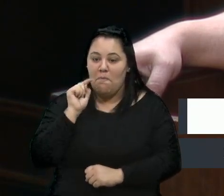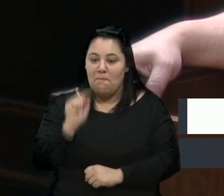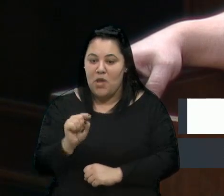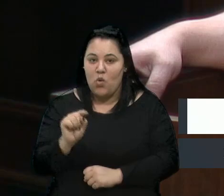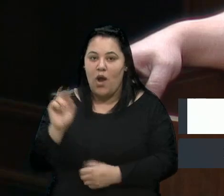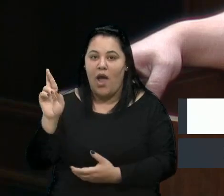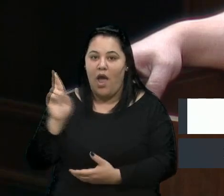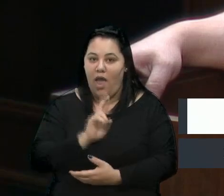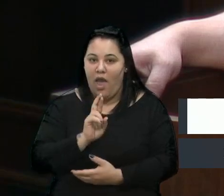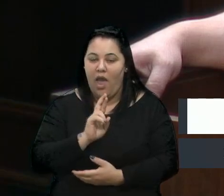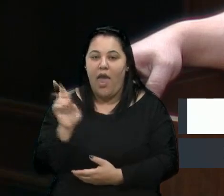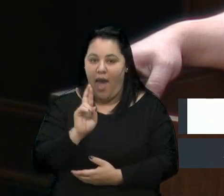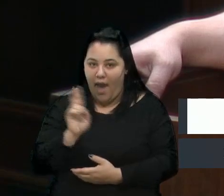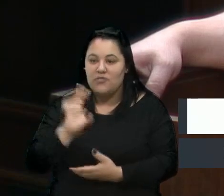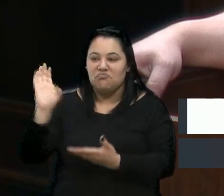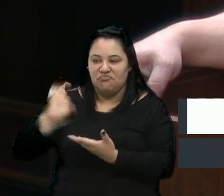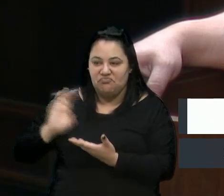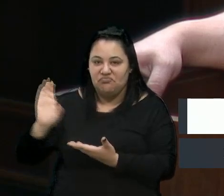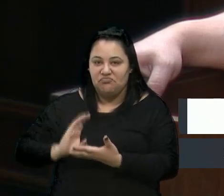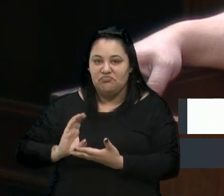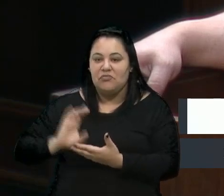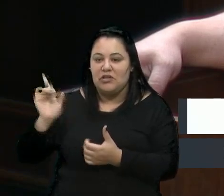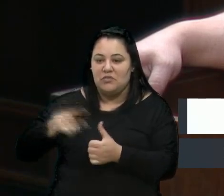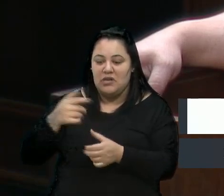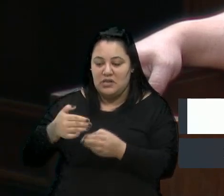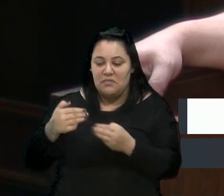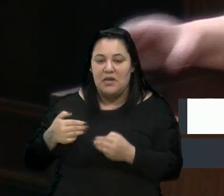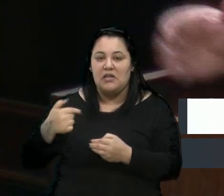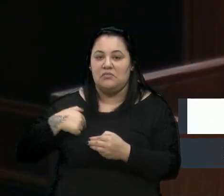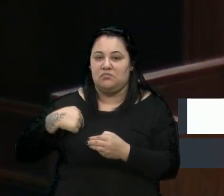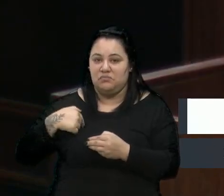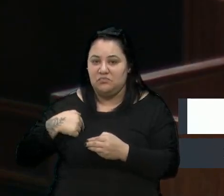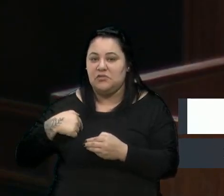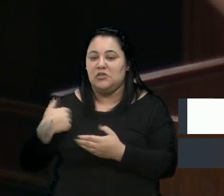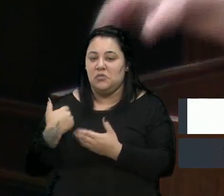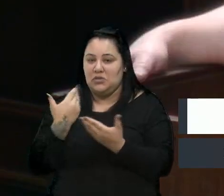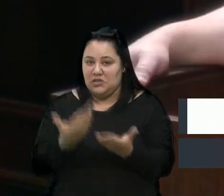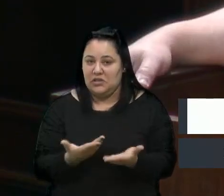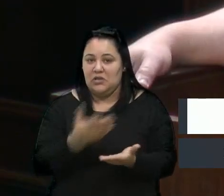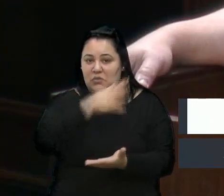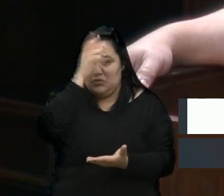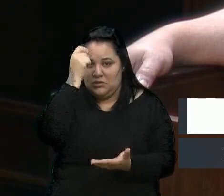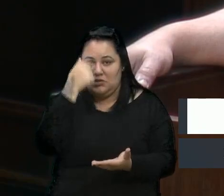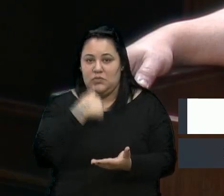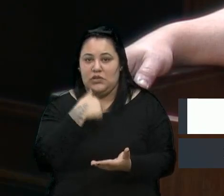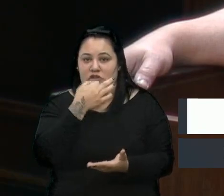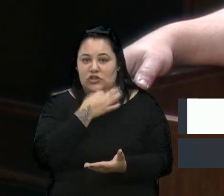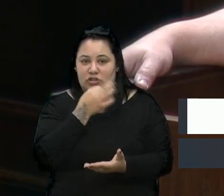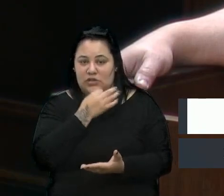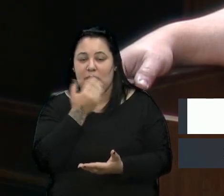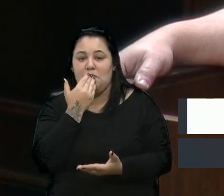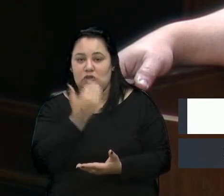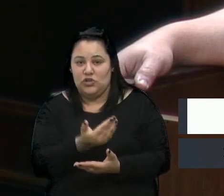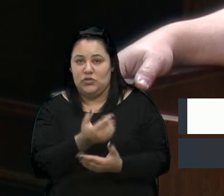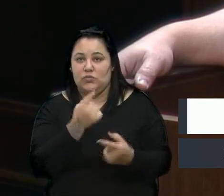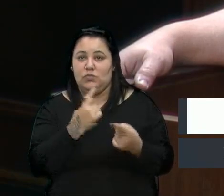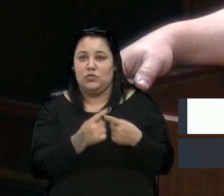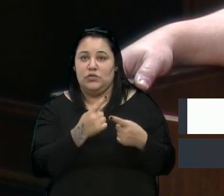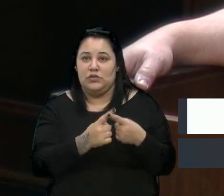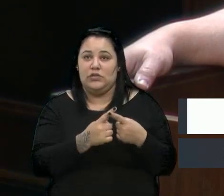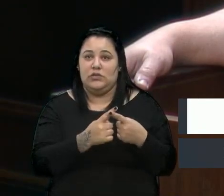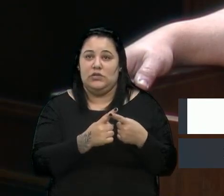emendas parlamentares que eu pude, como vereador, entregar para o município de Caxias do Sul, pedindo, porque